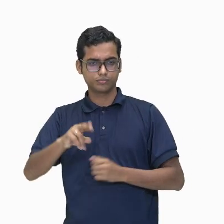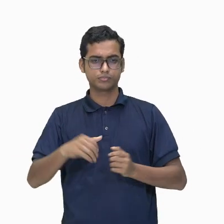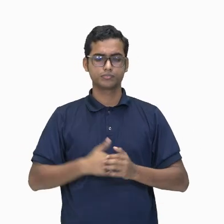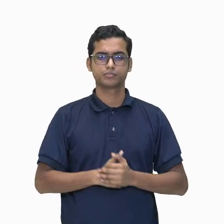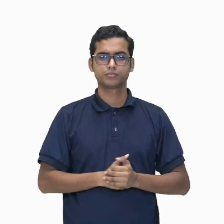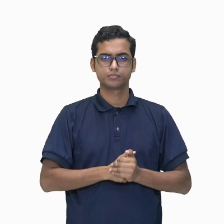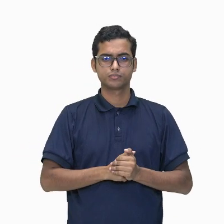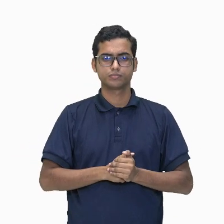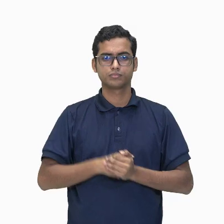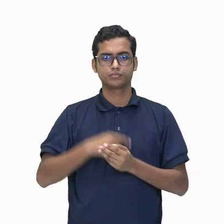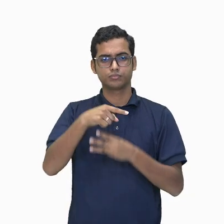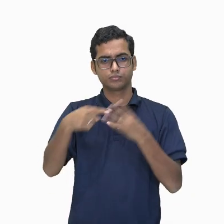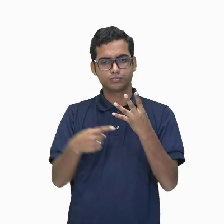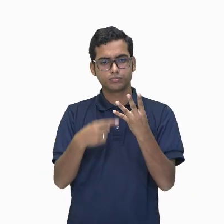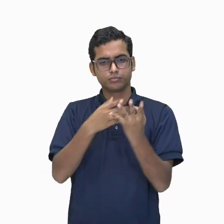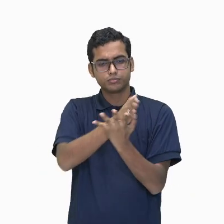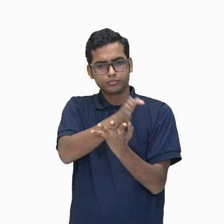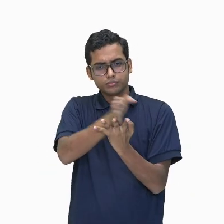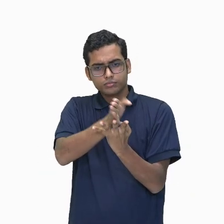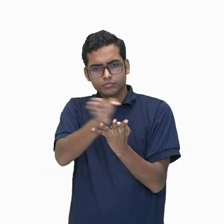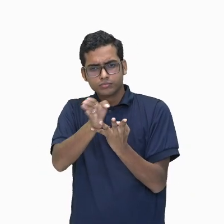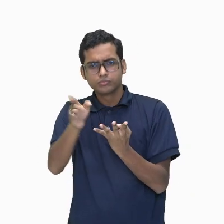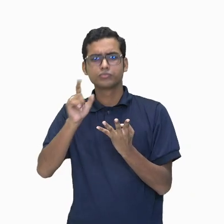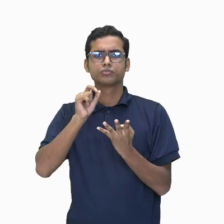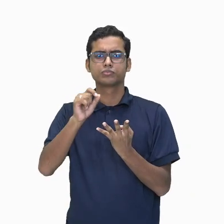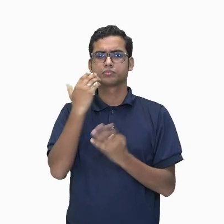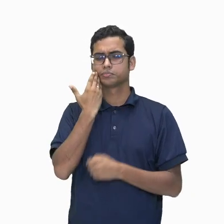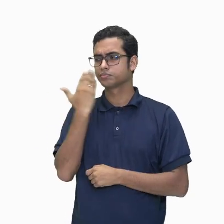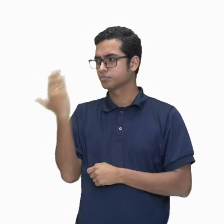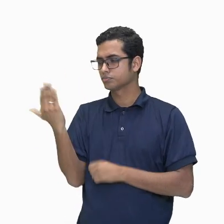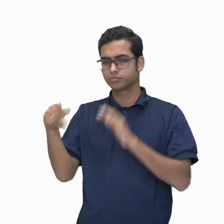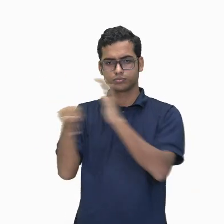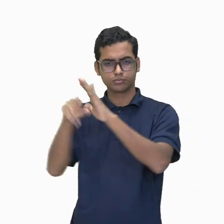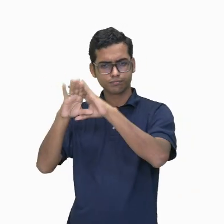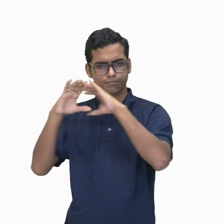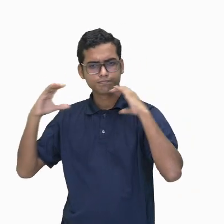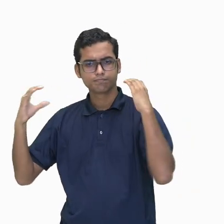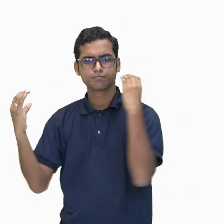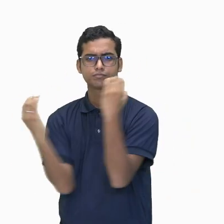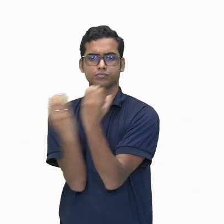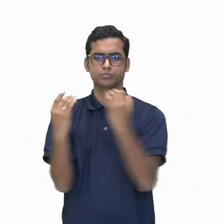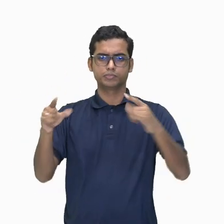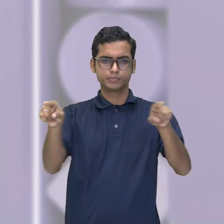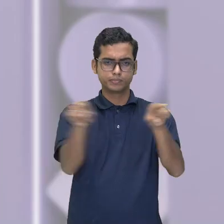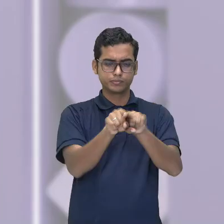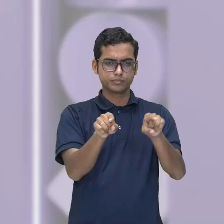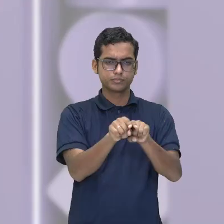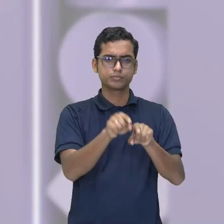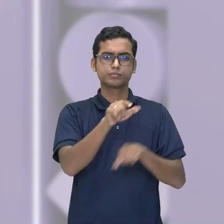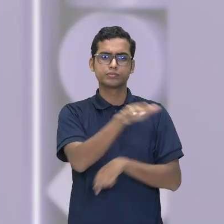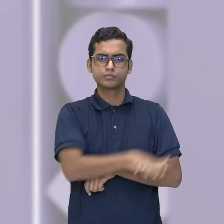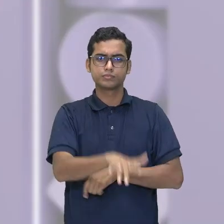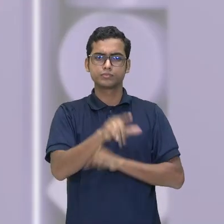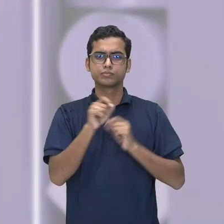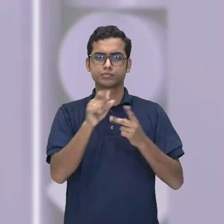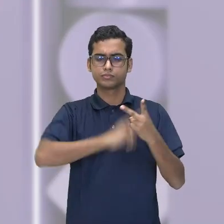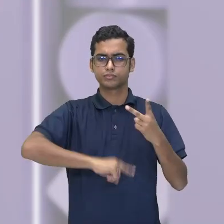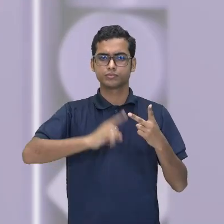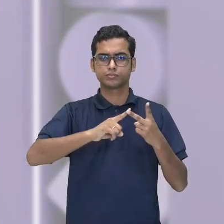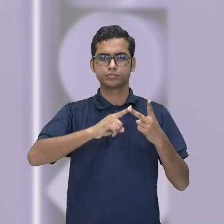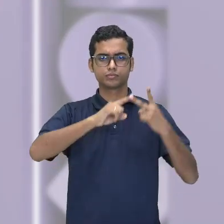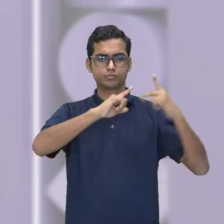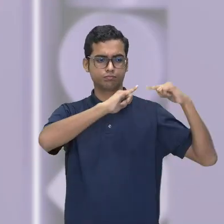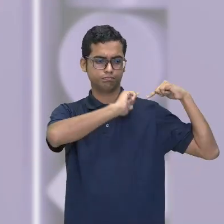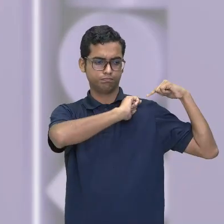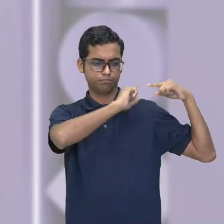quatro dimensões que eu queria colocar aqui, seria essa dimensão da comunidade, a dimensão da